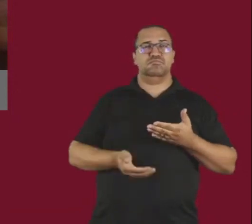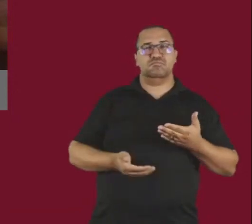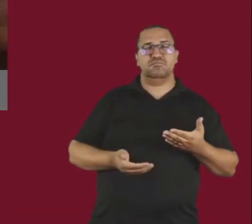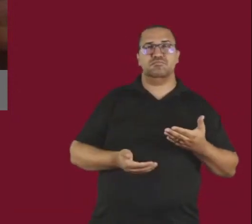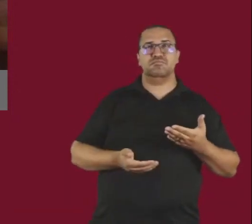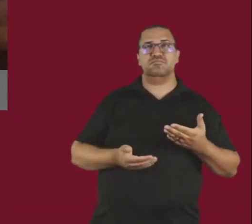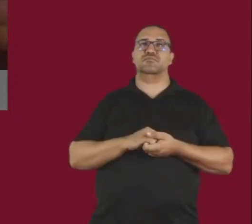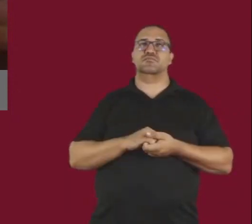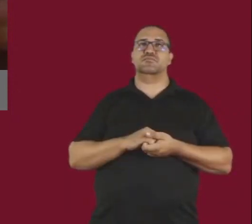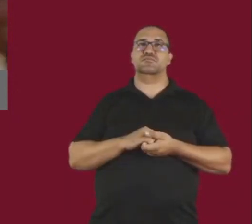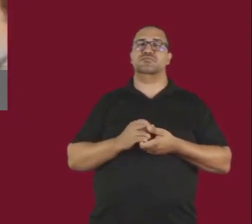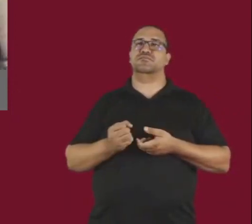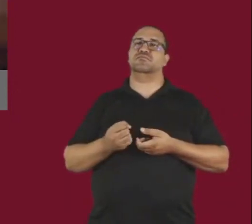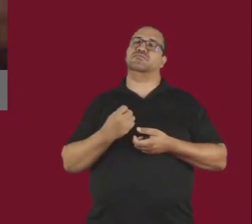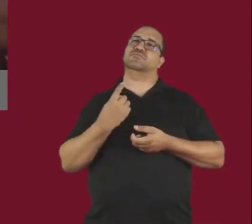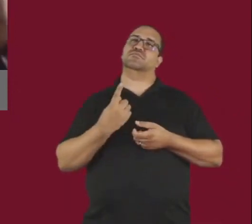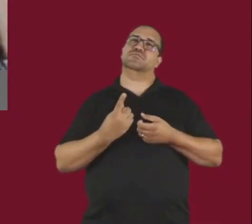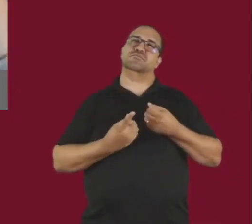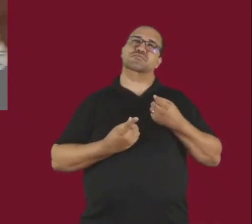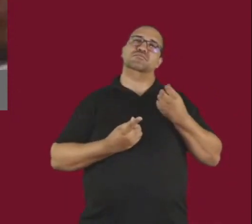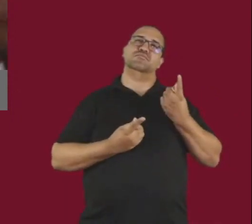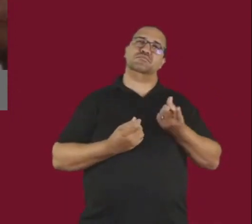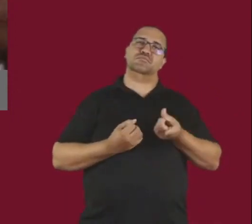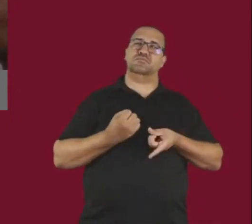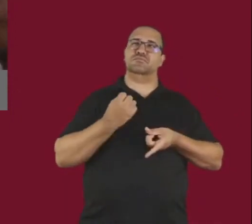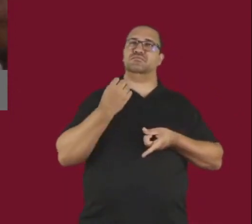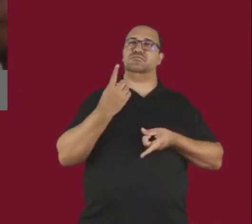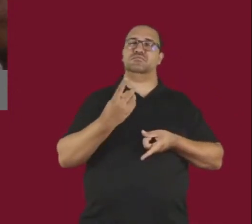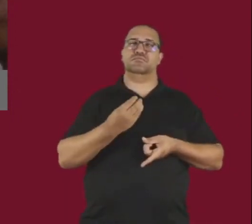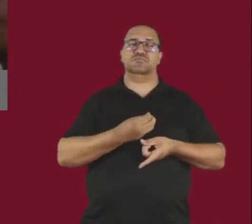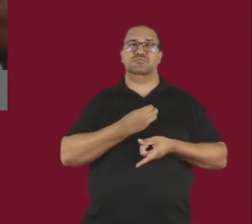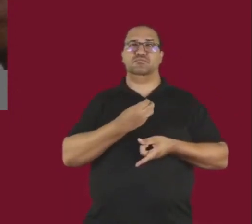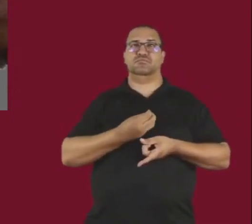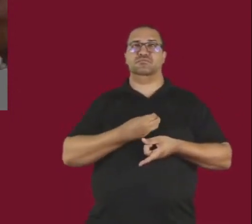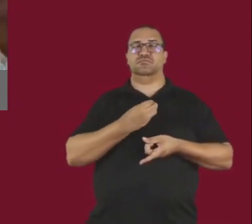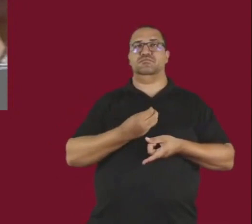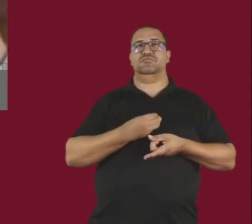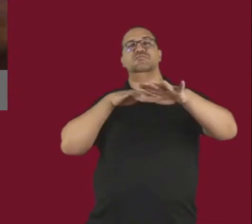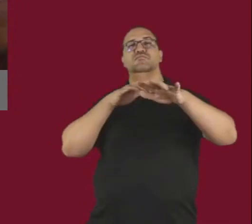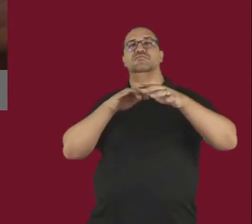de alegria, né? A gente está vivendo uma seca extrema aqui,